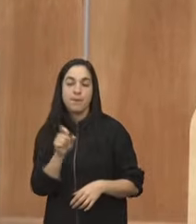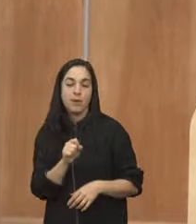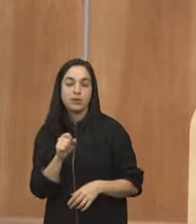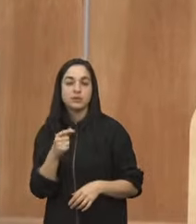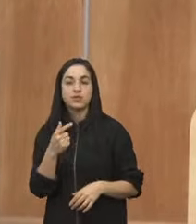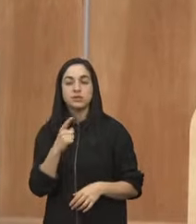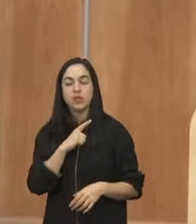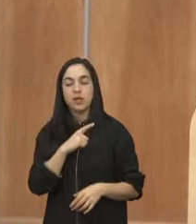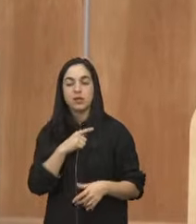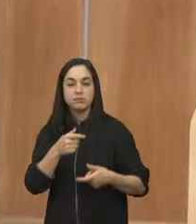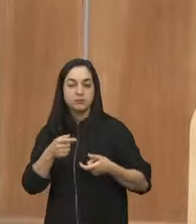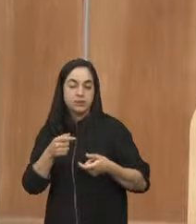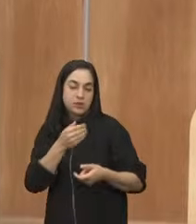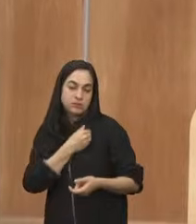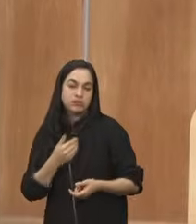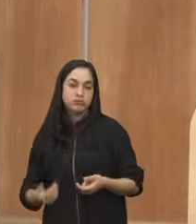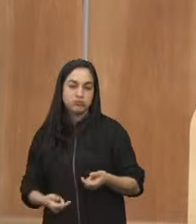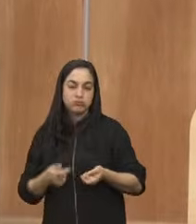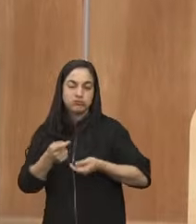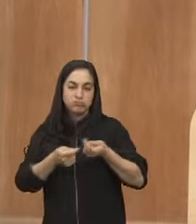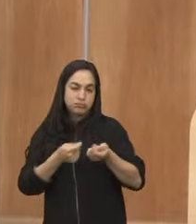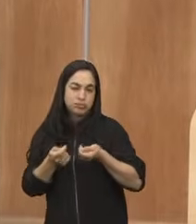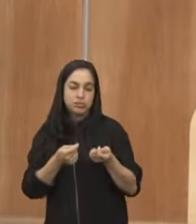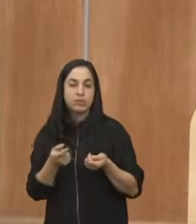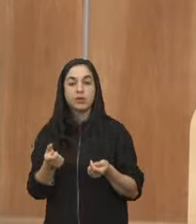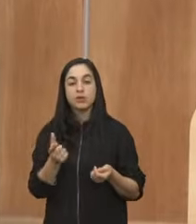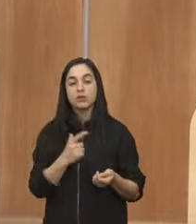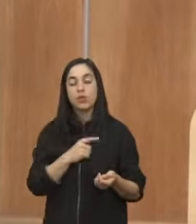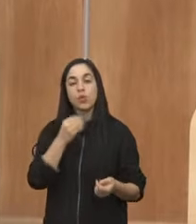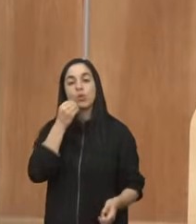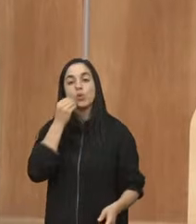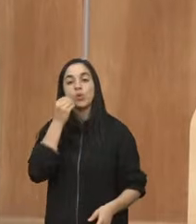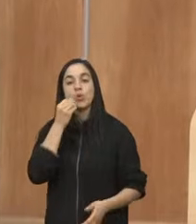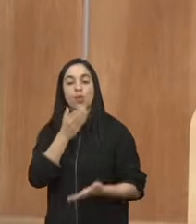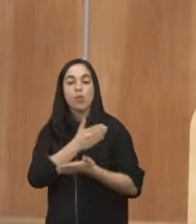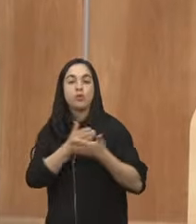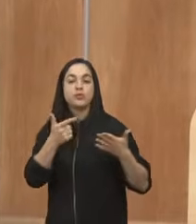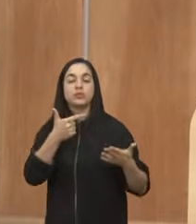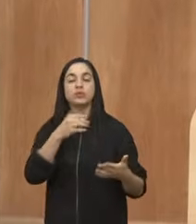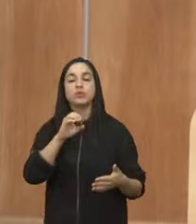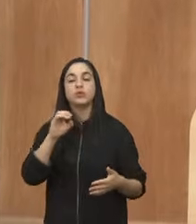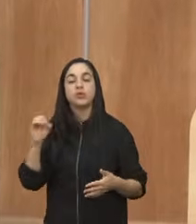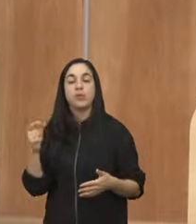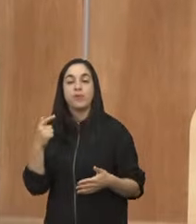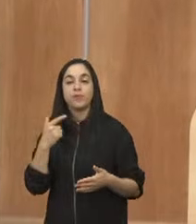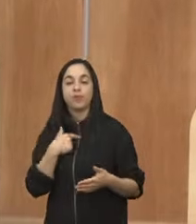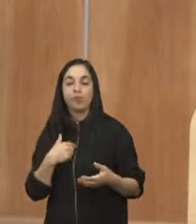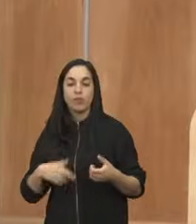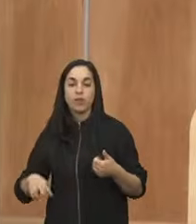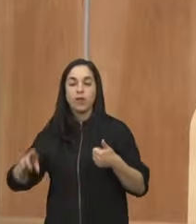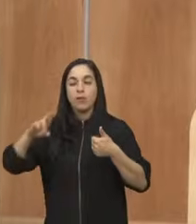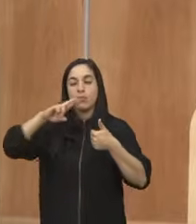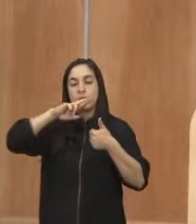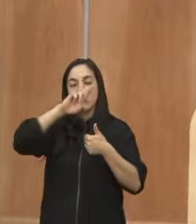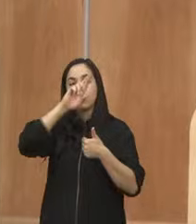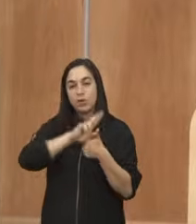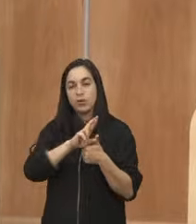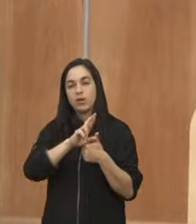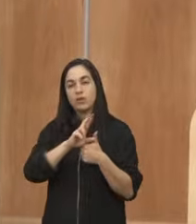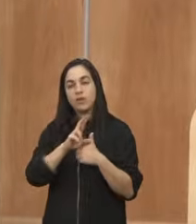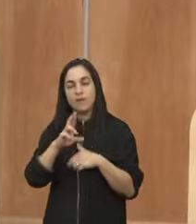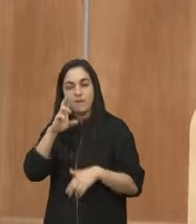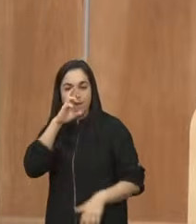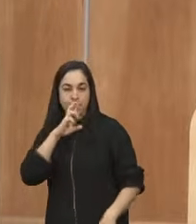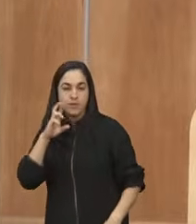pública, tive a oportunidade, no início dos anos 2000, de ser procurador fiscal, que é aquele